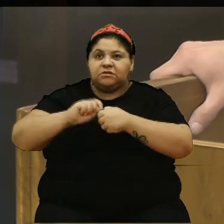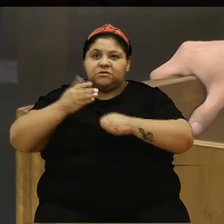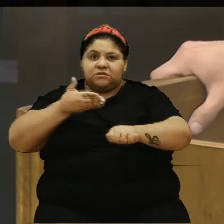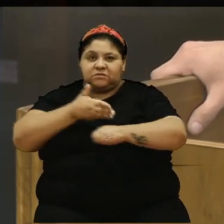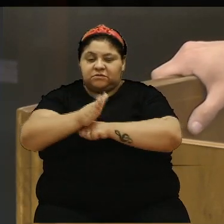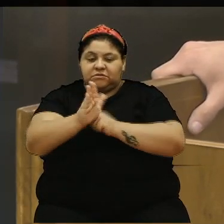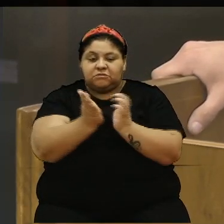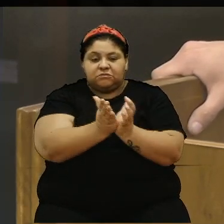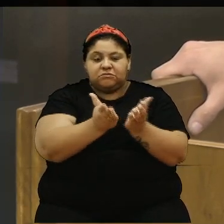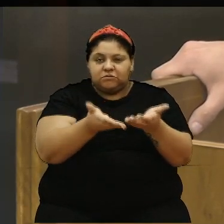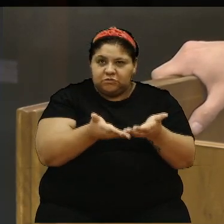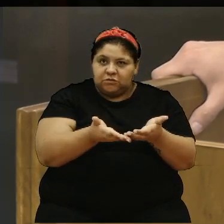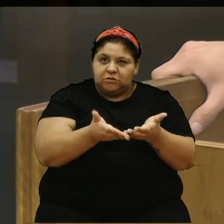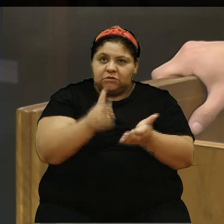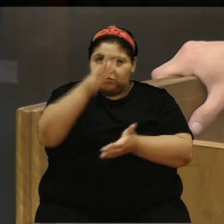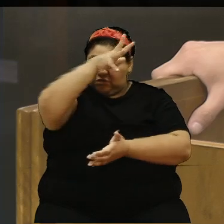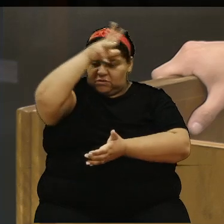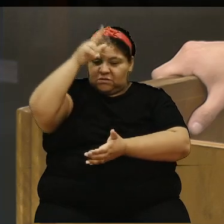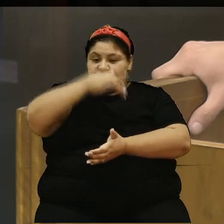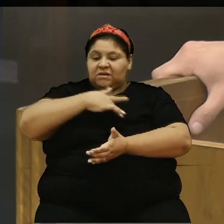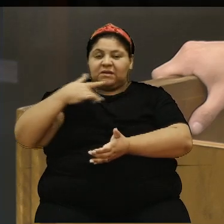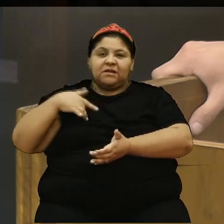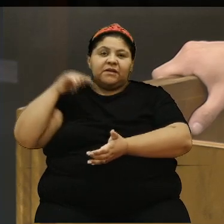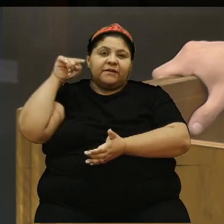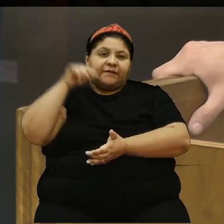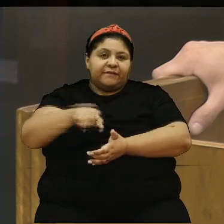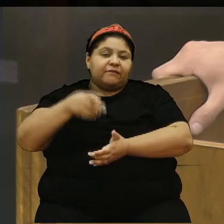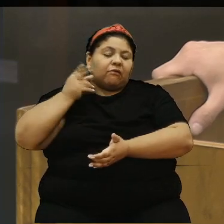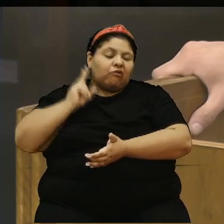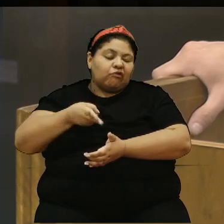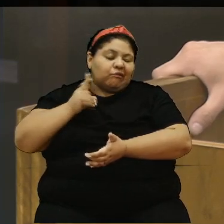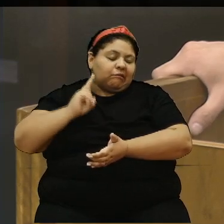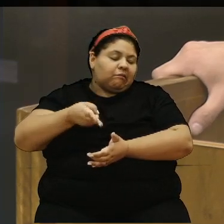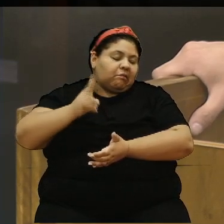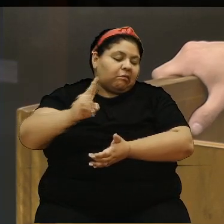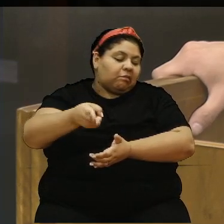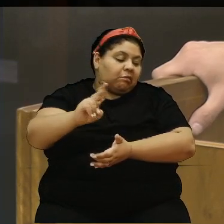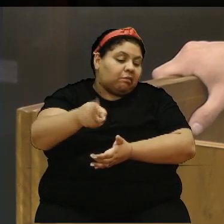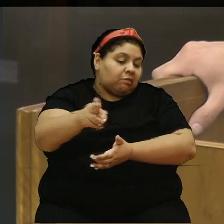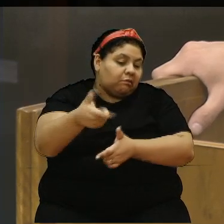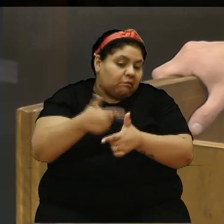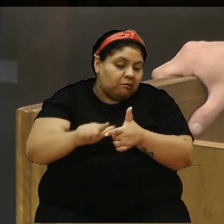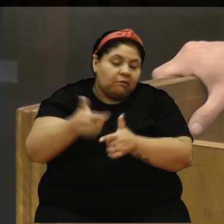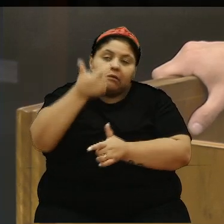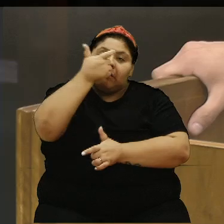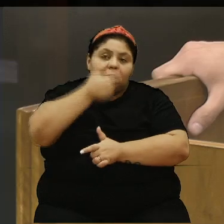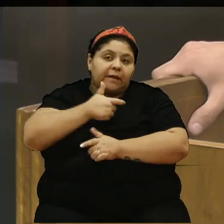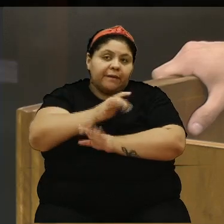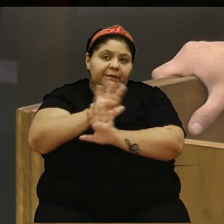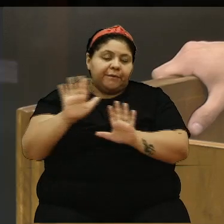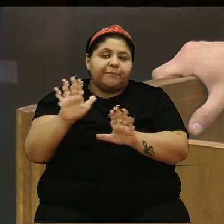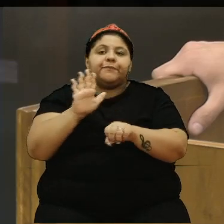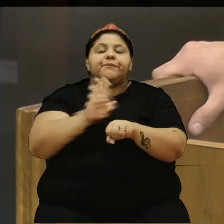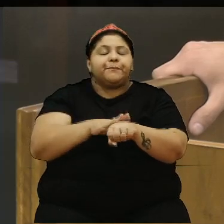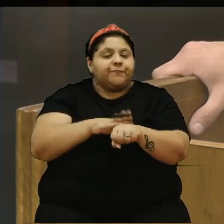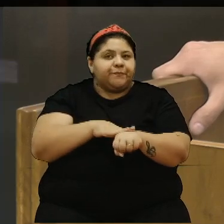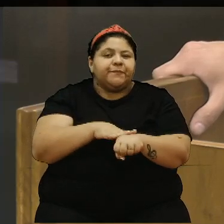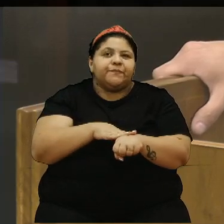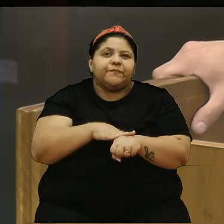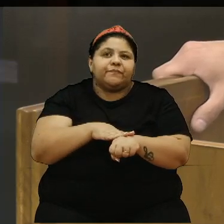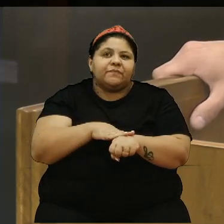Conselho Municipal de Saúde. Essa novela persiste, essa novela continua. Acho que está, assim, no momento de